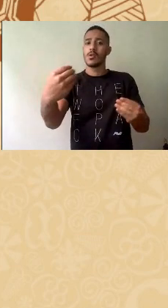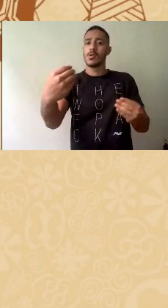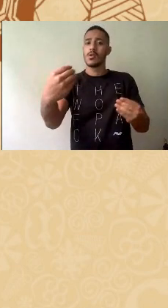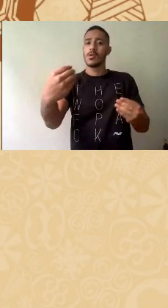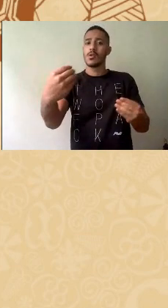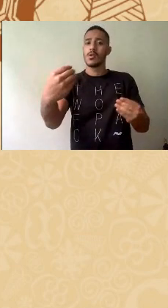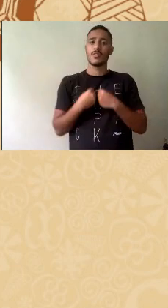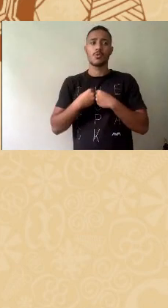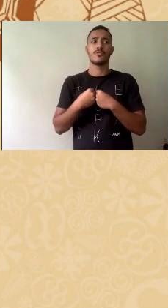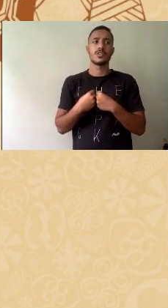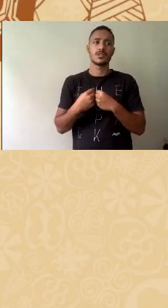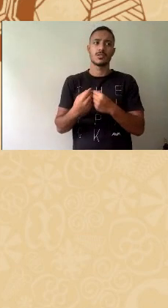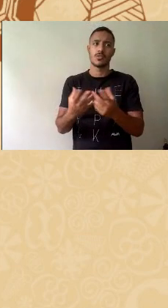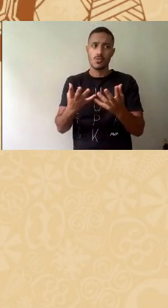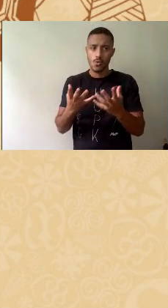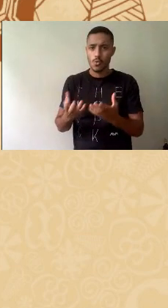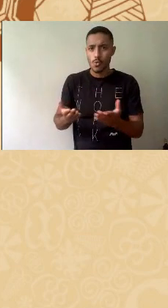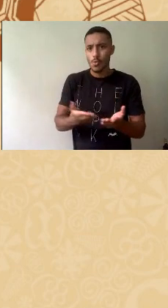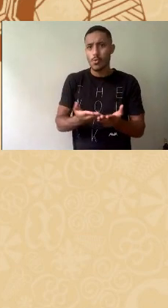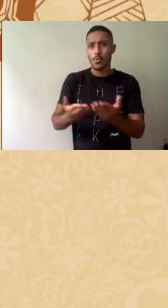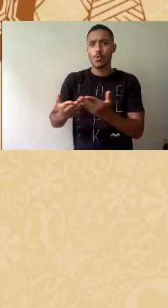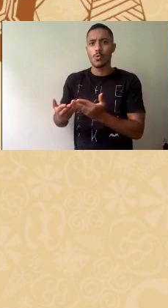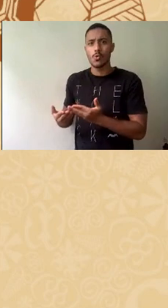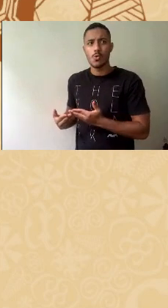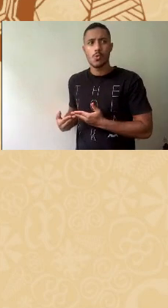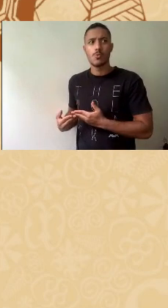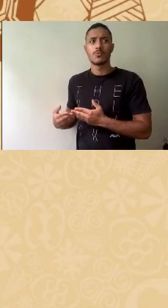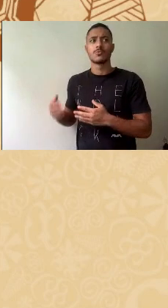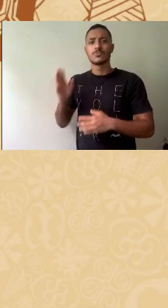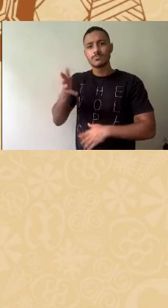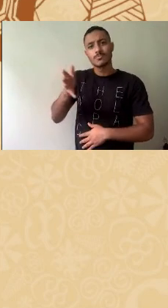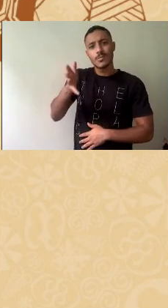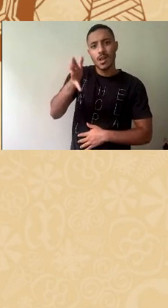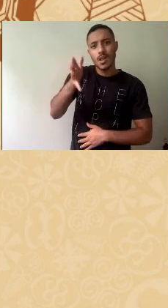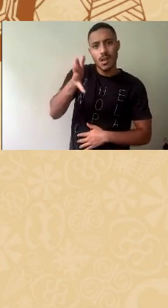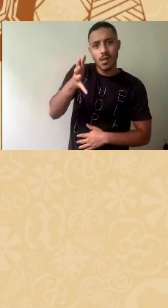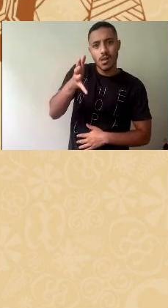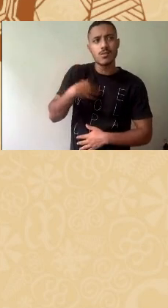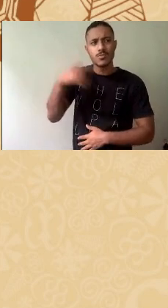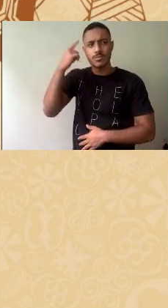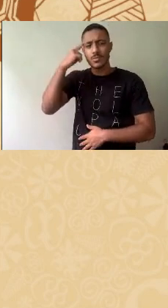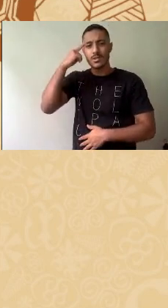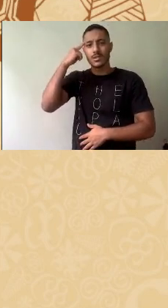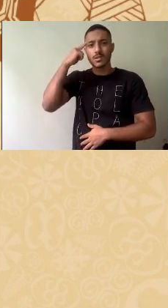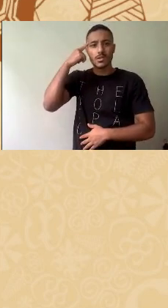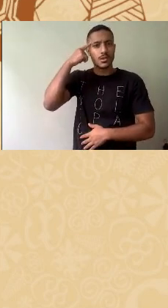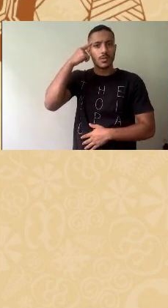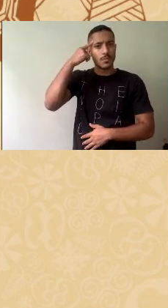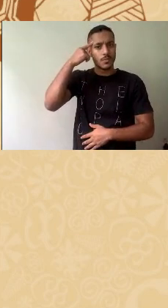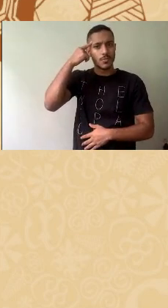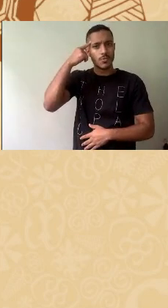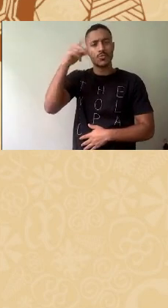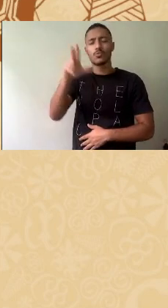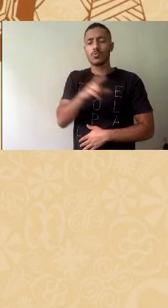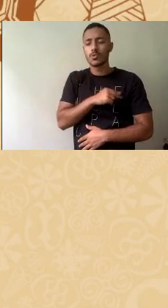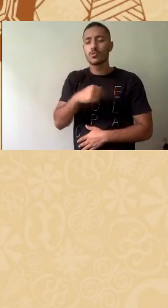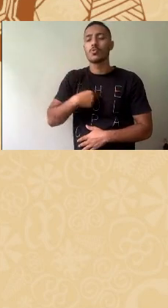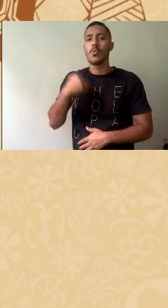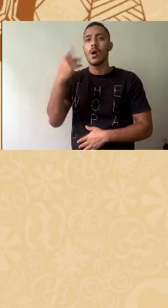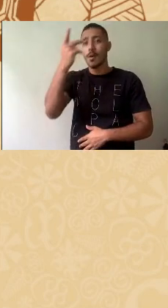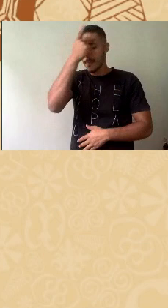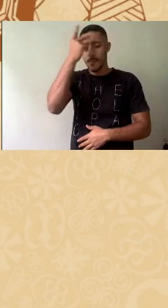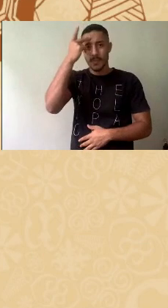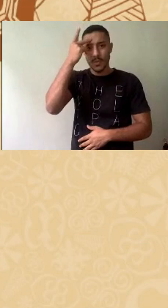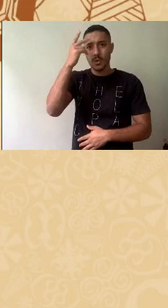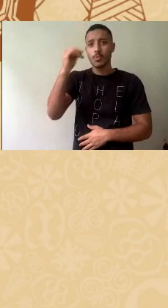indignada, assim, né? Porque quando chega um convite como esse, eu penso que todos deveriam participar, independente